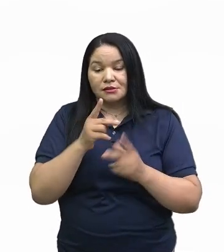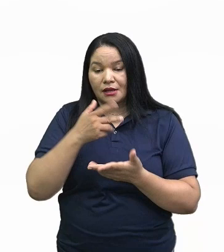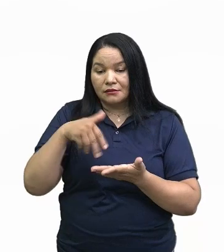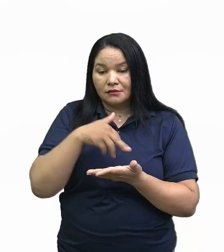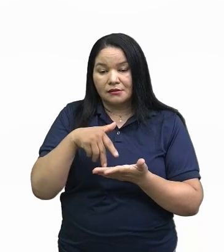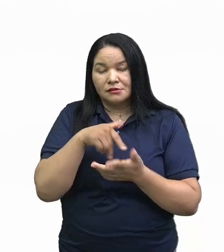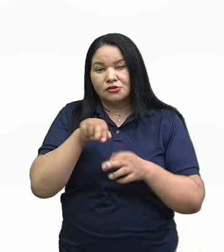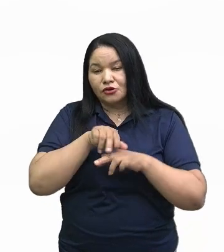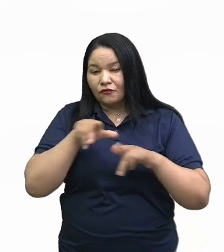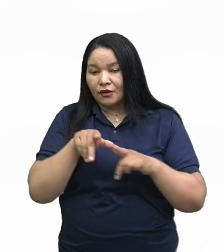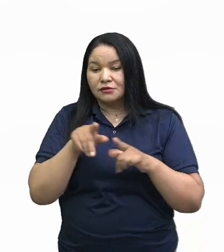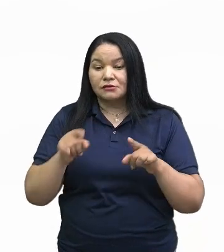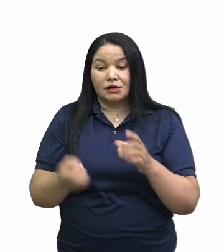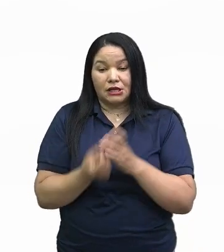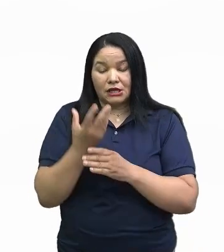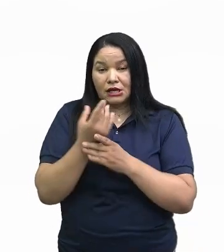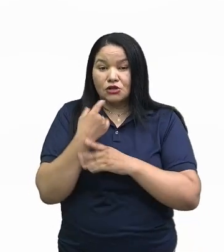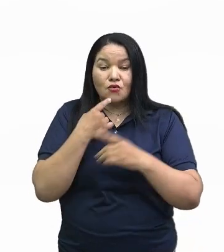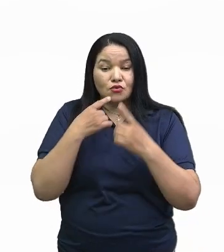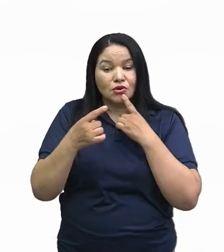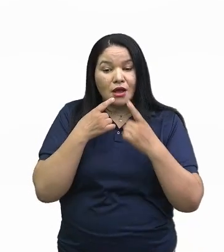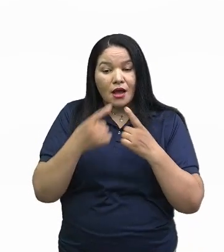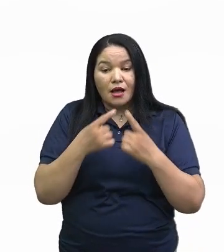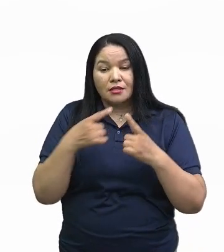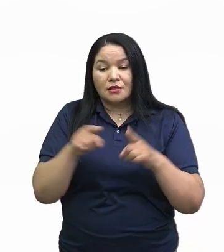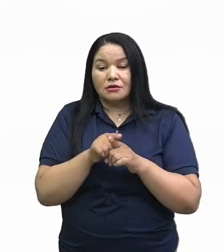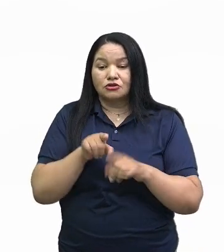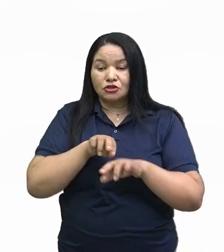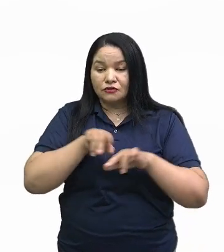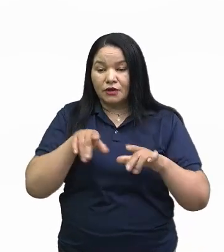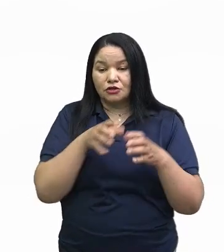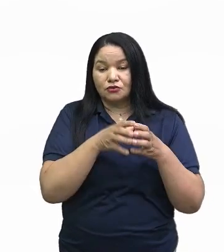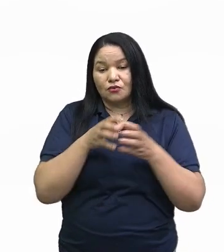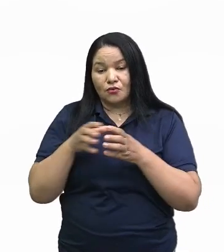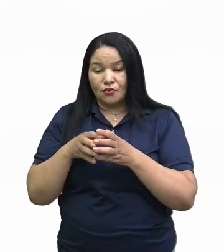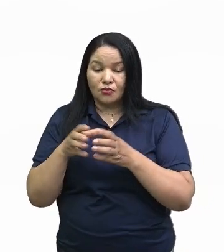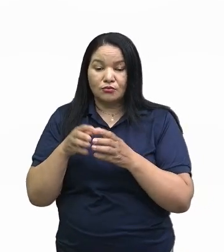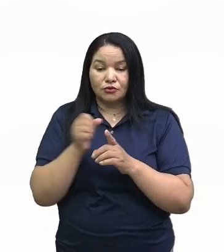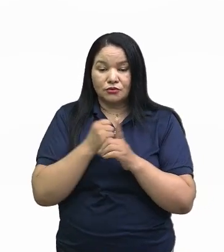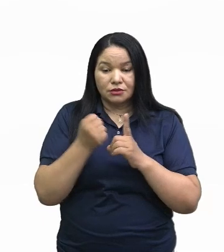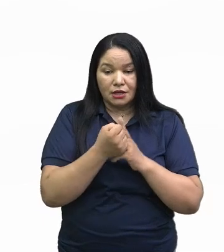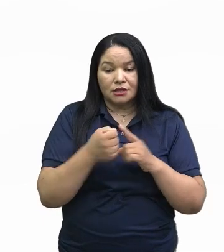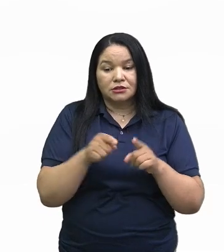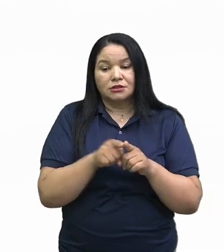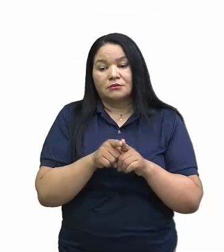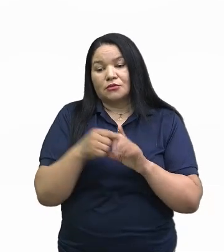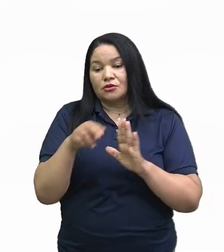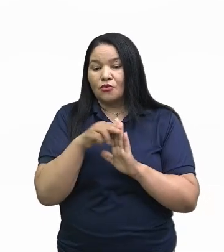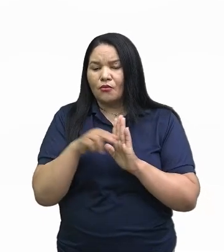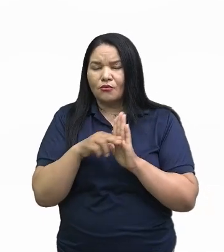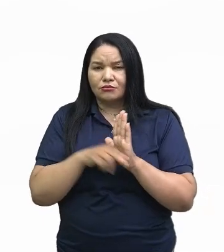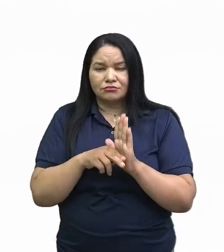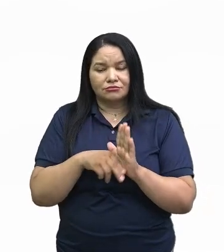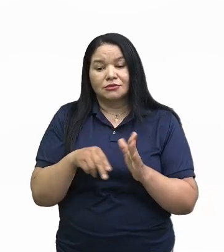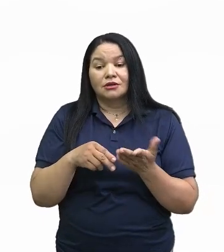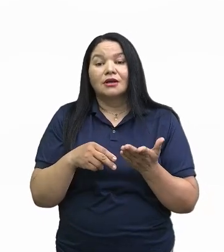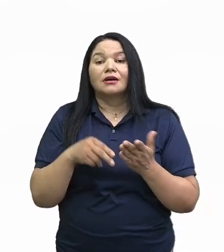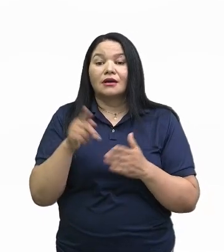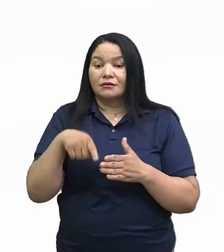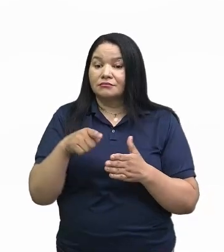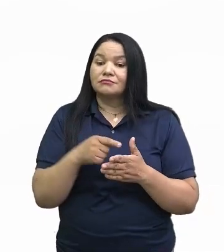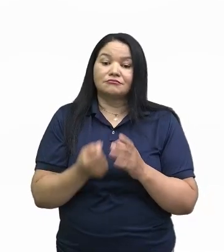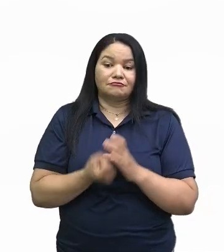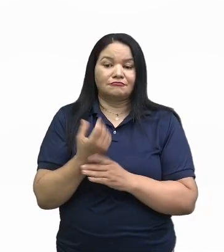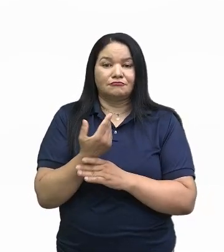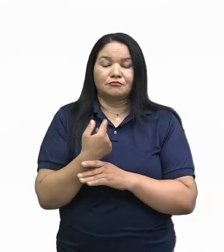a dança, criando diálogos entre diferentes grupos sociais e contestando as normas